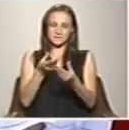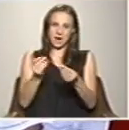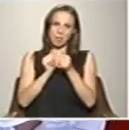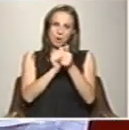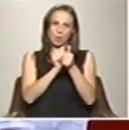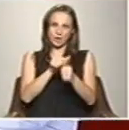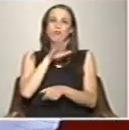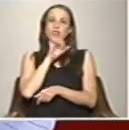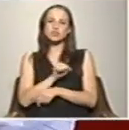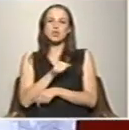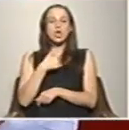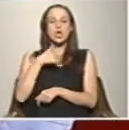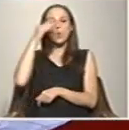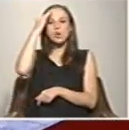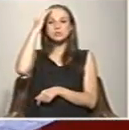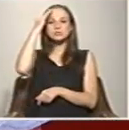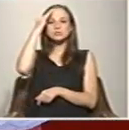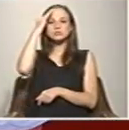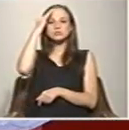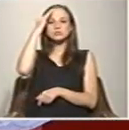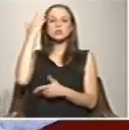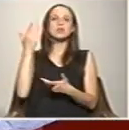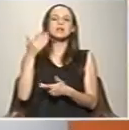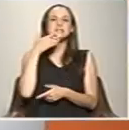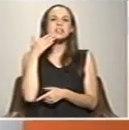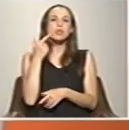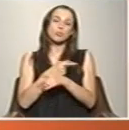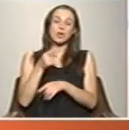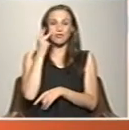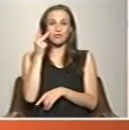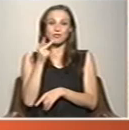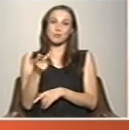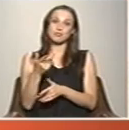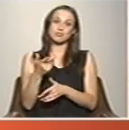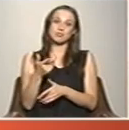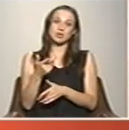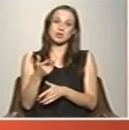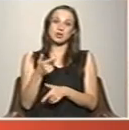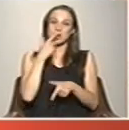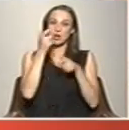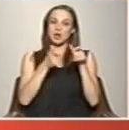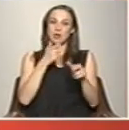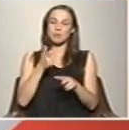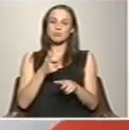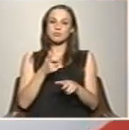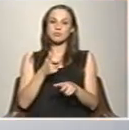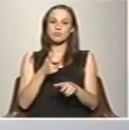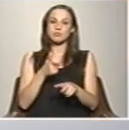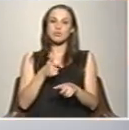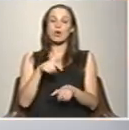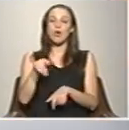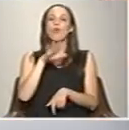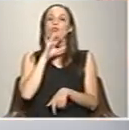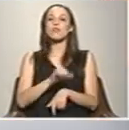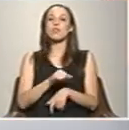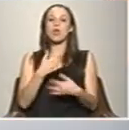filhos. Agora, eu julgo que para os muito próprios... cedo porque vivemos mais, era o que o padre José Maia estava a dizer, porque as pessoas têm filhos cada vez mais tarde. Agora tem cada vez mais tarde, mas